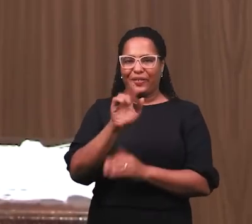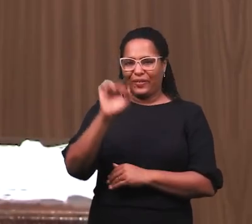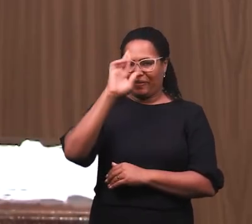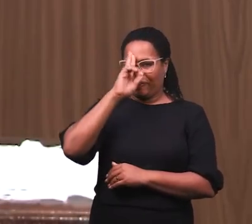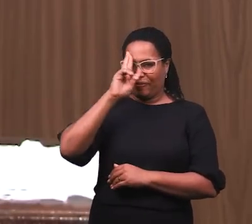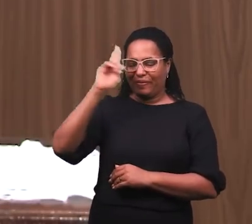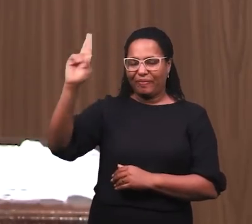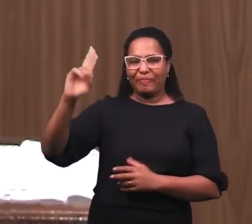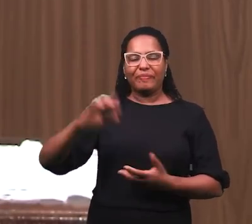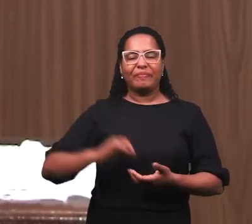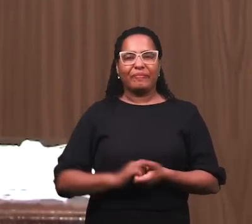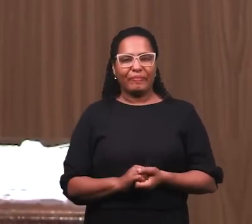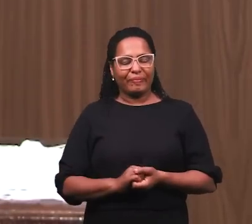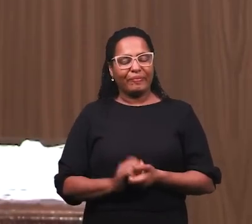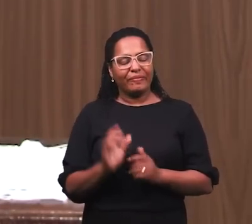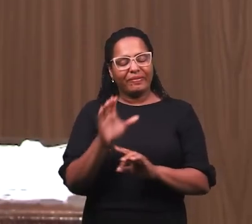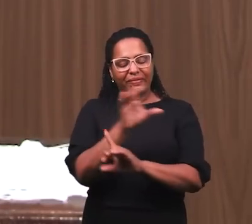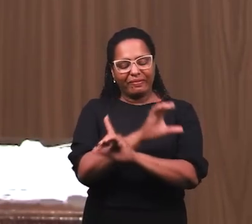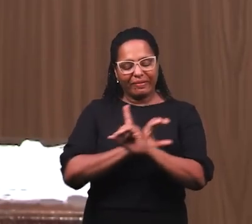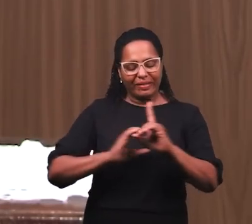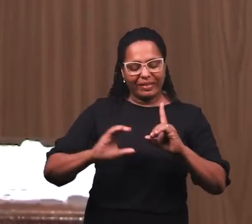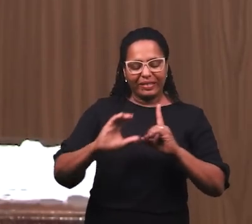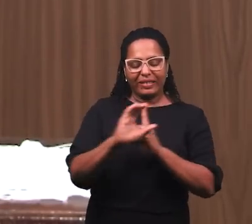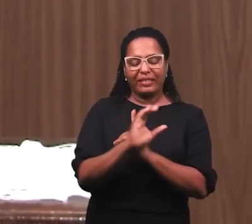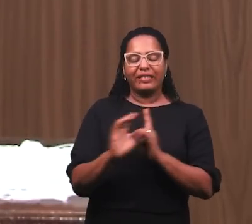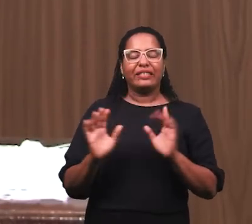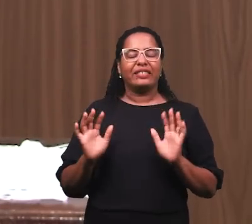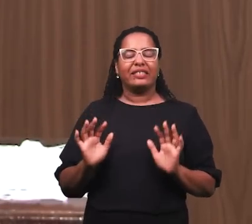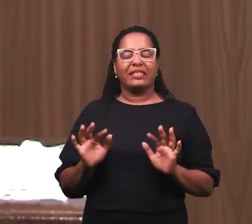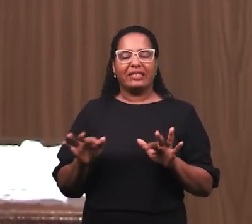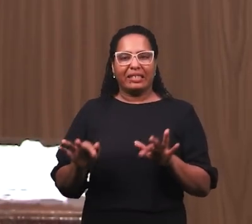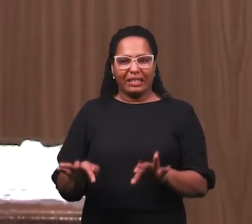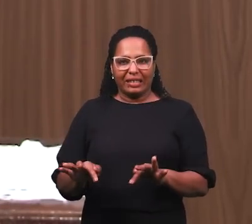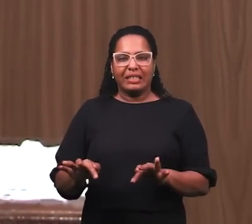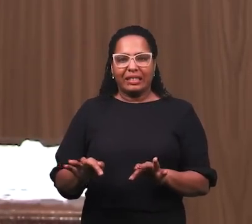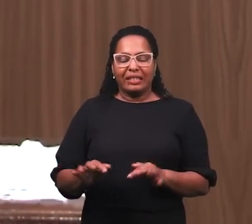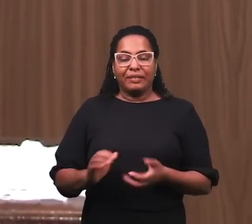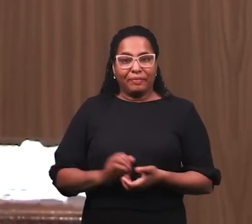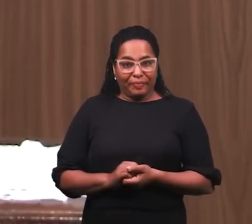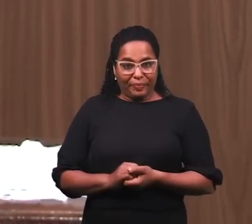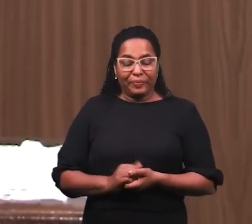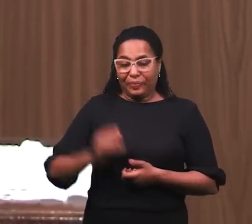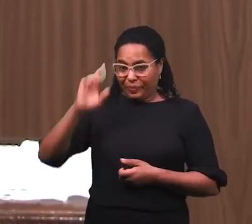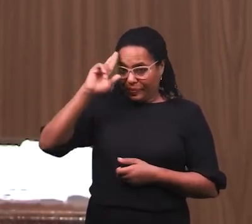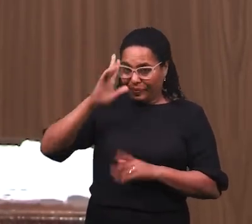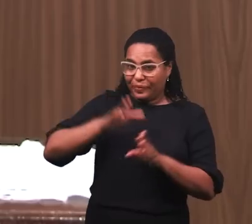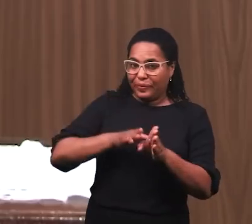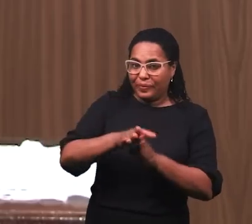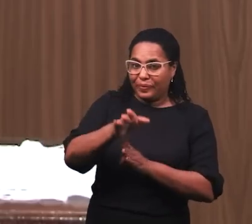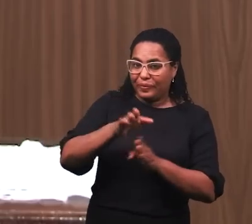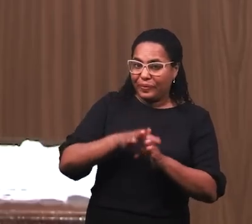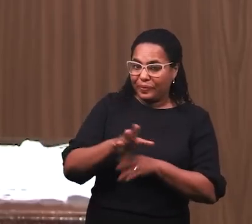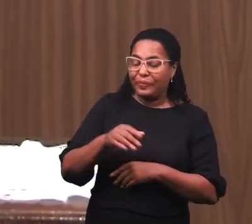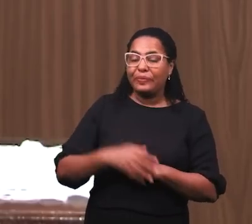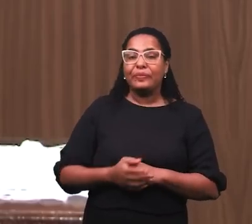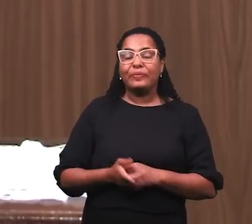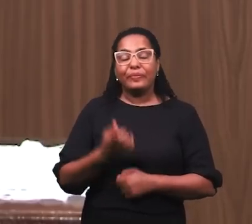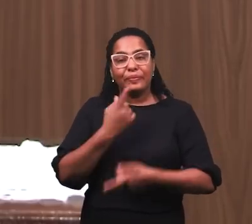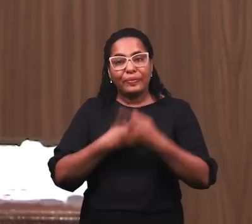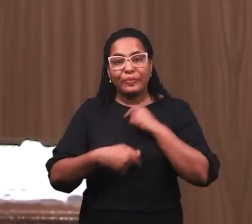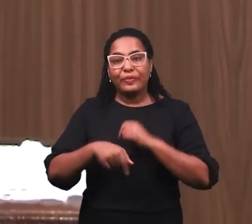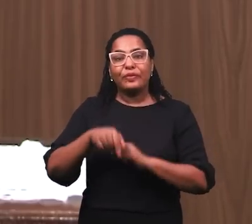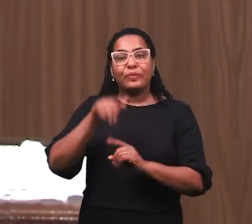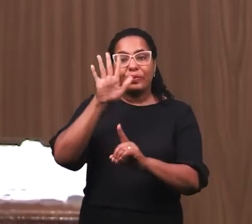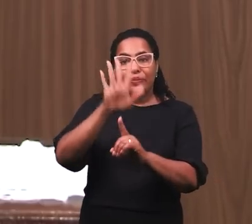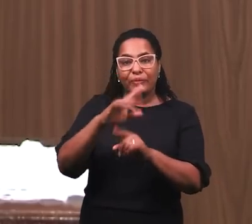louvado seja o nome do Senhor. Nosso culto está chegando ao final e, como o Senhor tem nos orientado, nós queremos orar